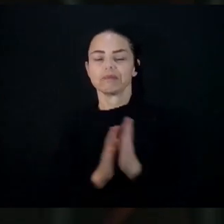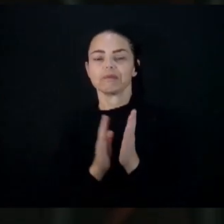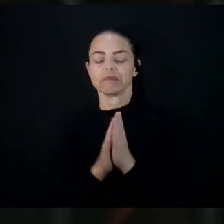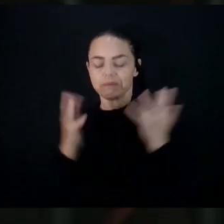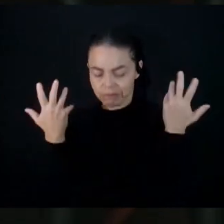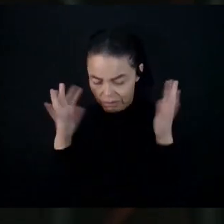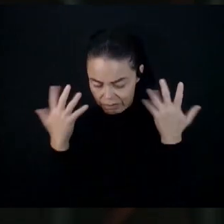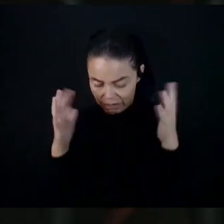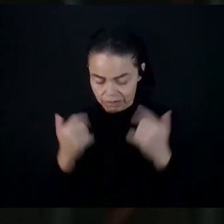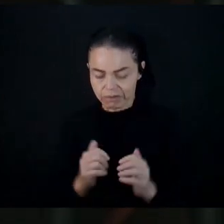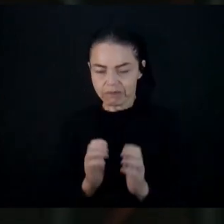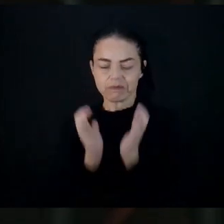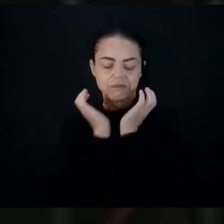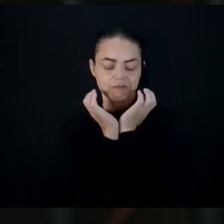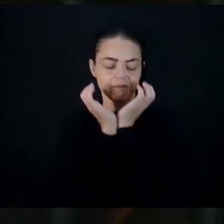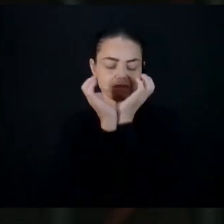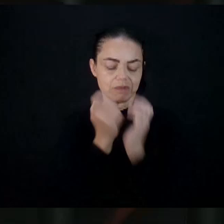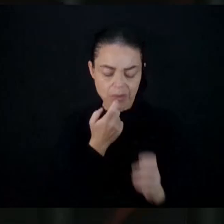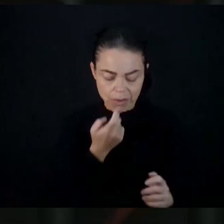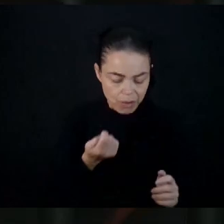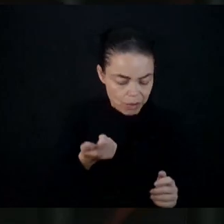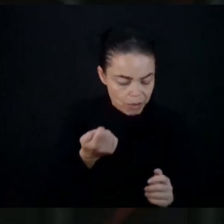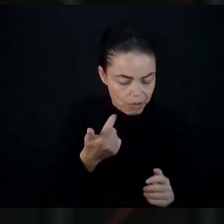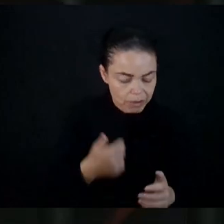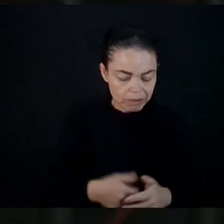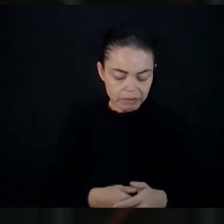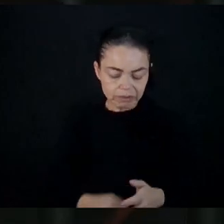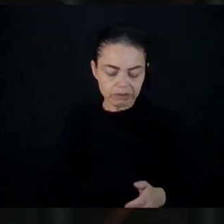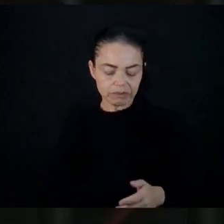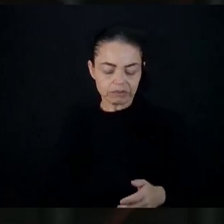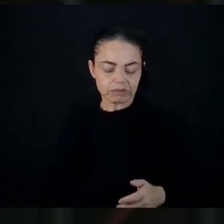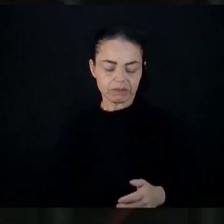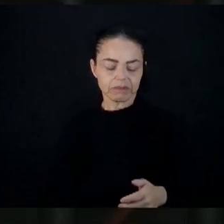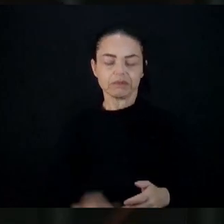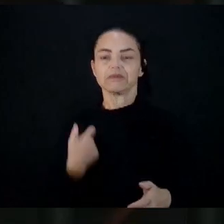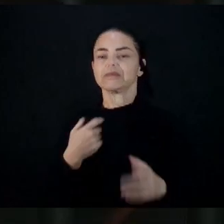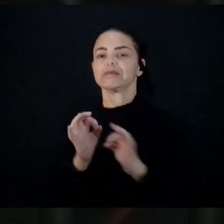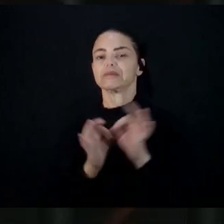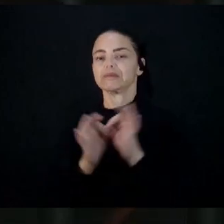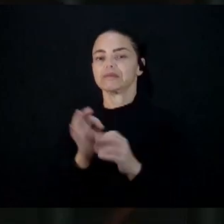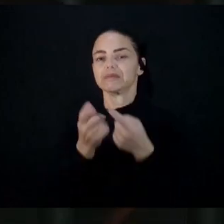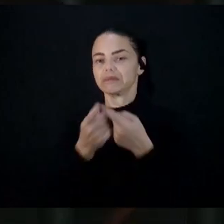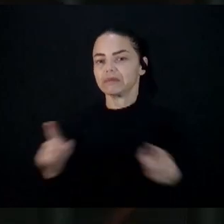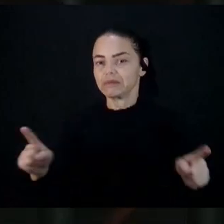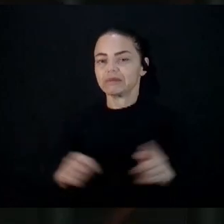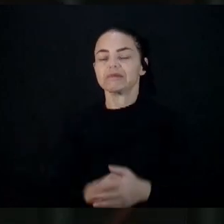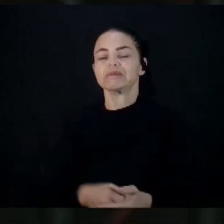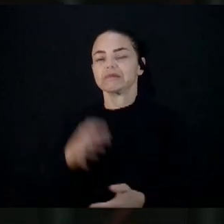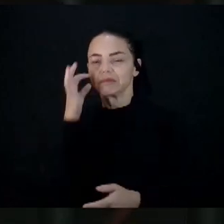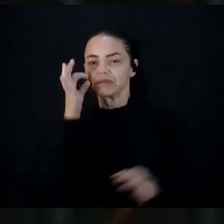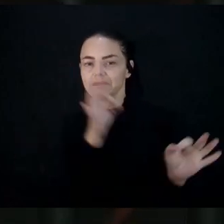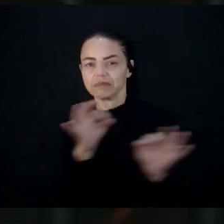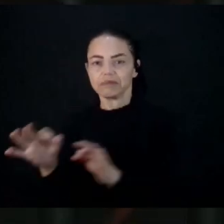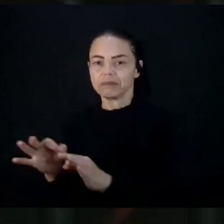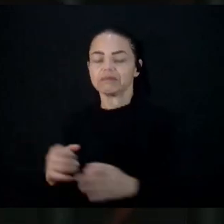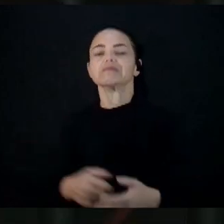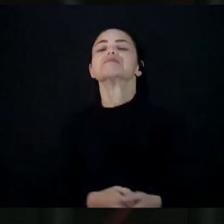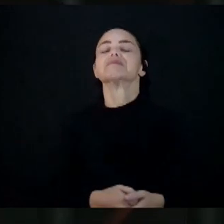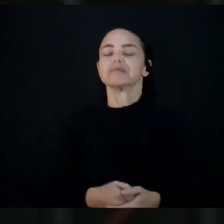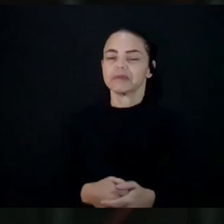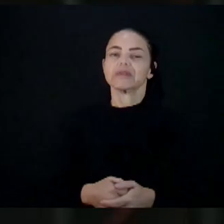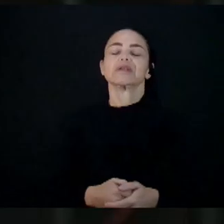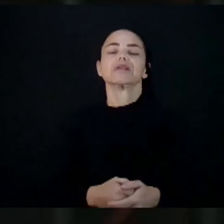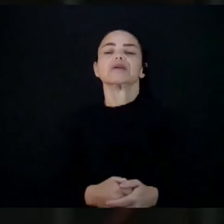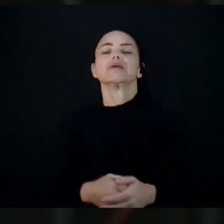aí que estão chegando já, né? Daqui a pouquinho tá todo mundo preparando churrasco para assistir o Jogo do Brasil na Copa do Mundo.